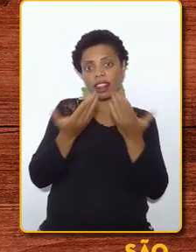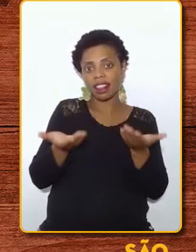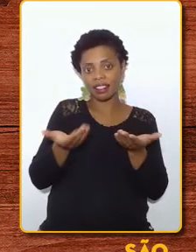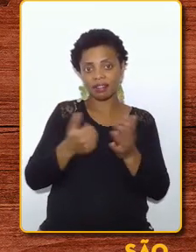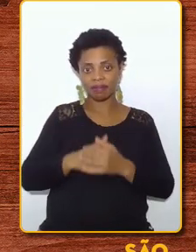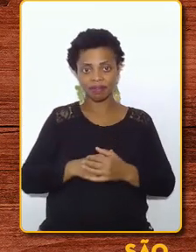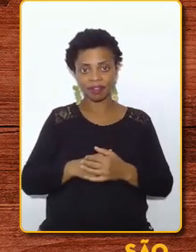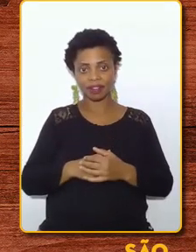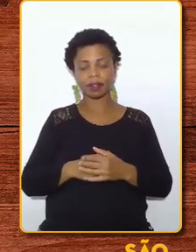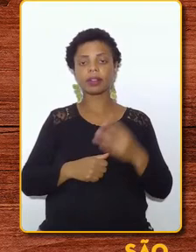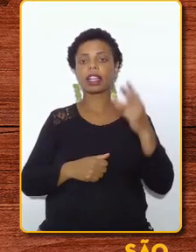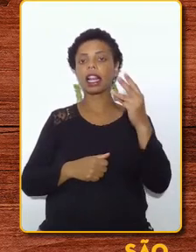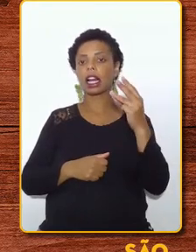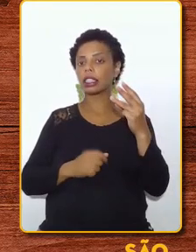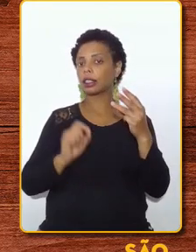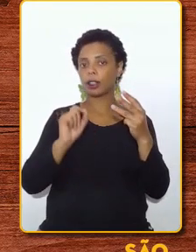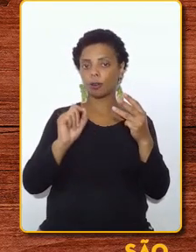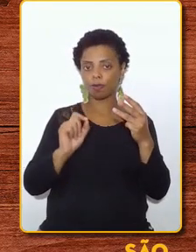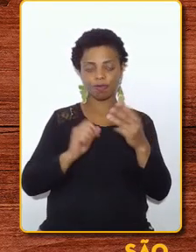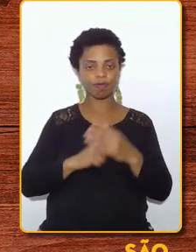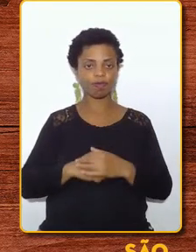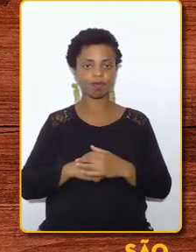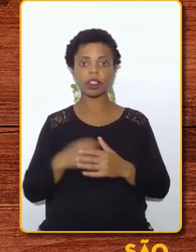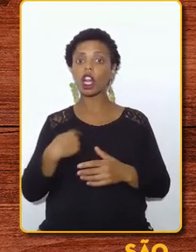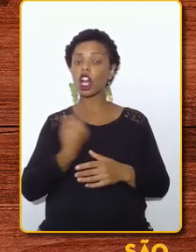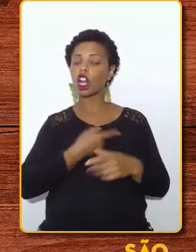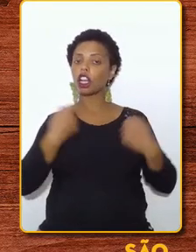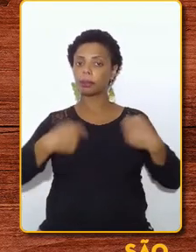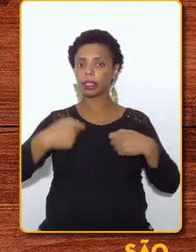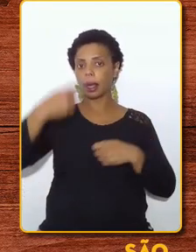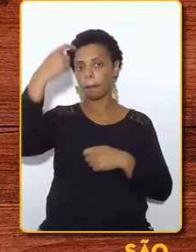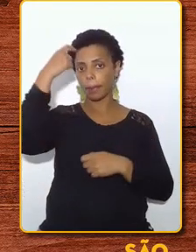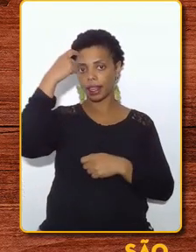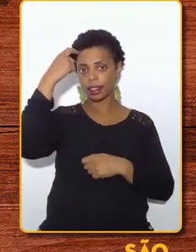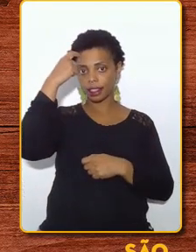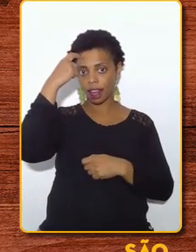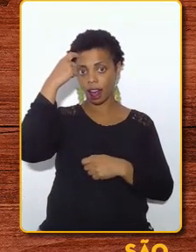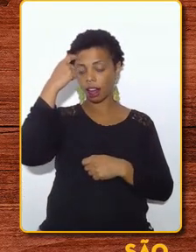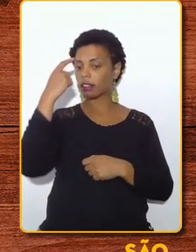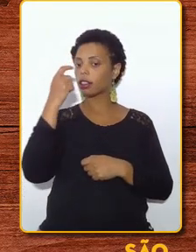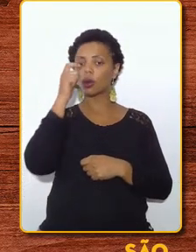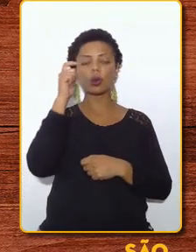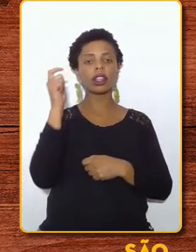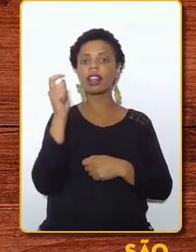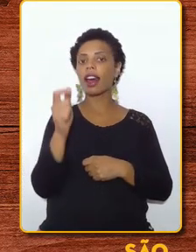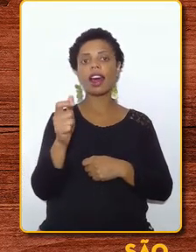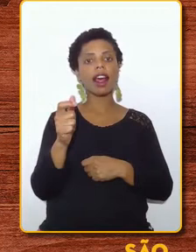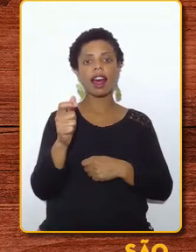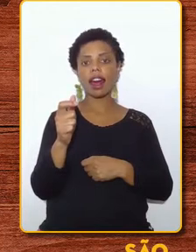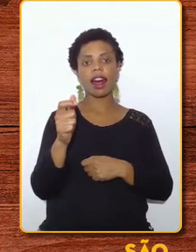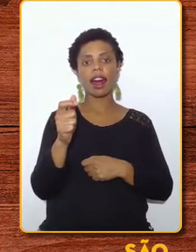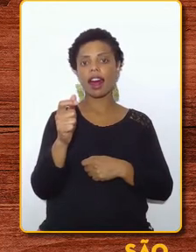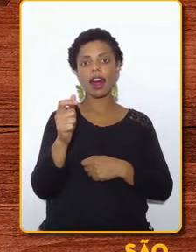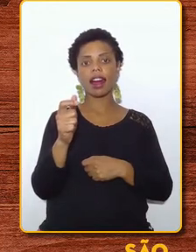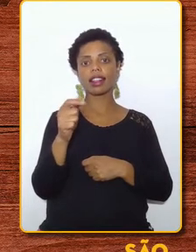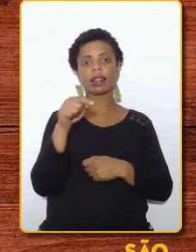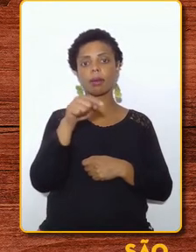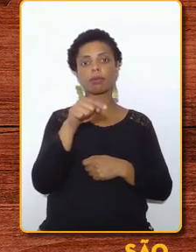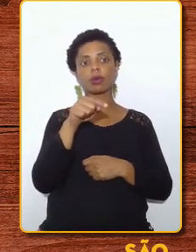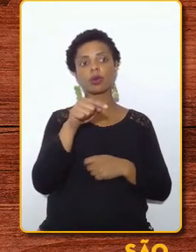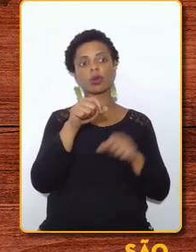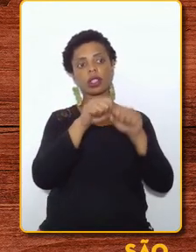Terceiro ponto. Nós temos que pensar que não interessa a um sistema capitalista